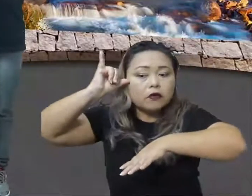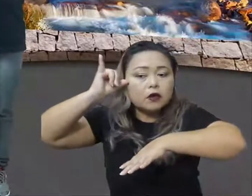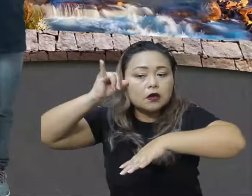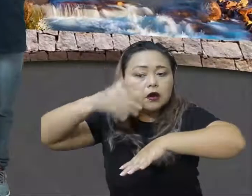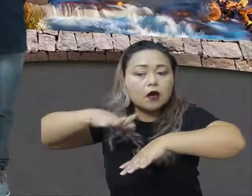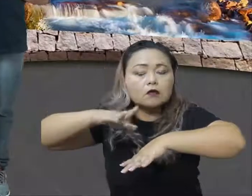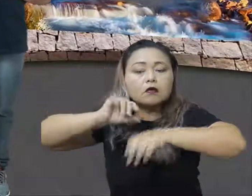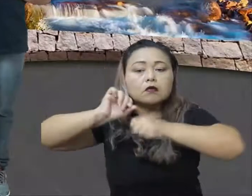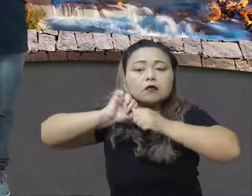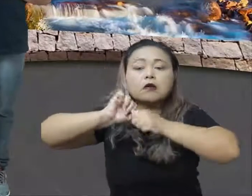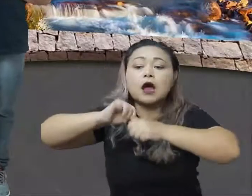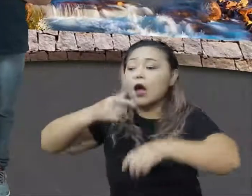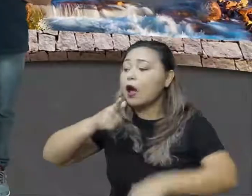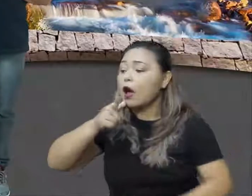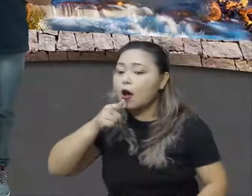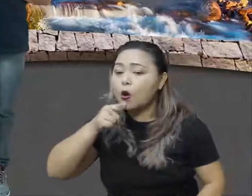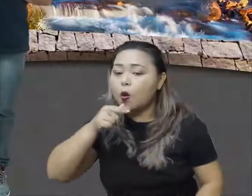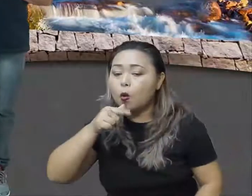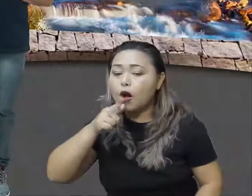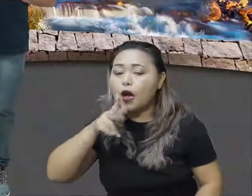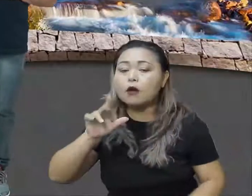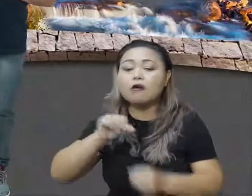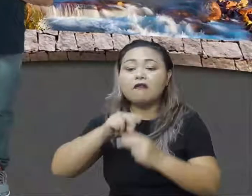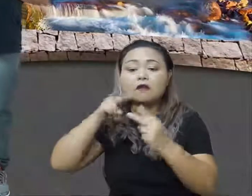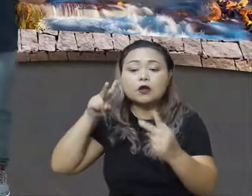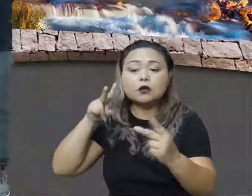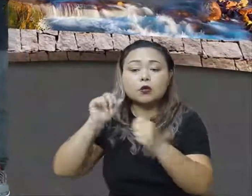Isso é que é chamado de água virtual.